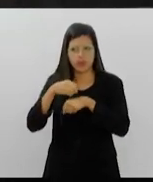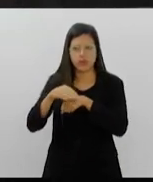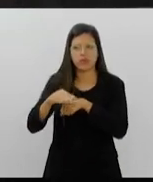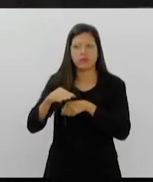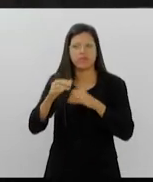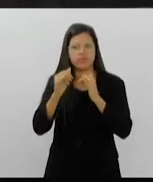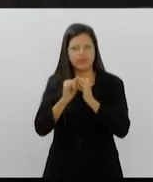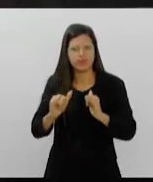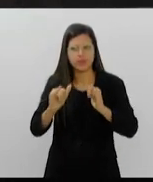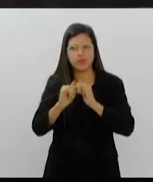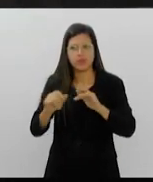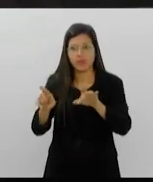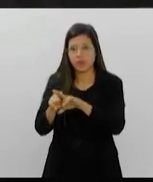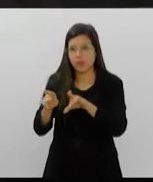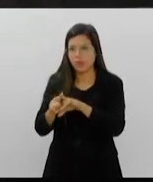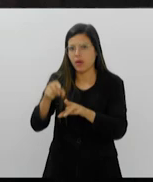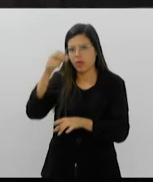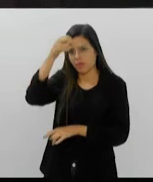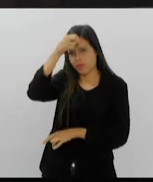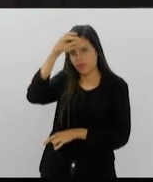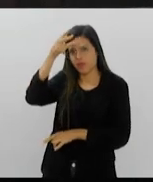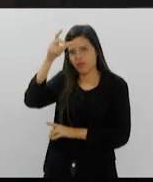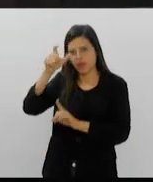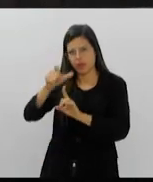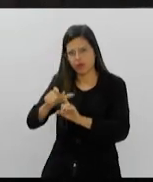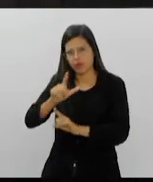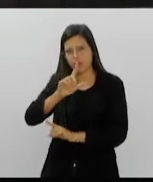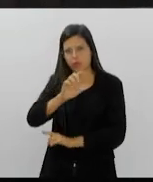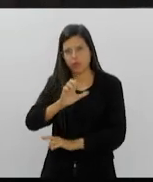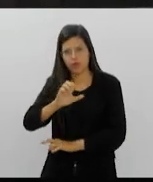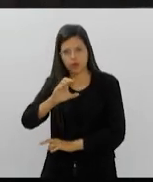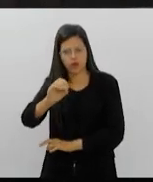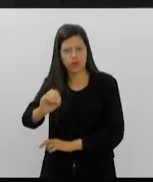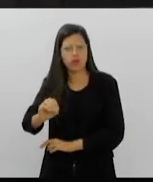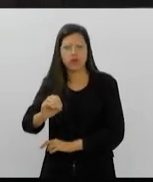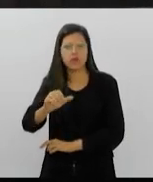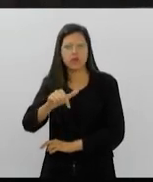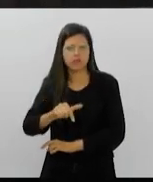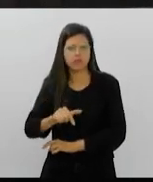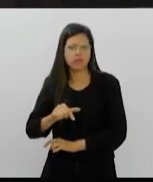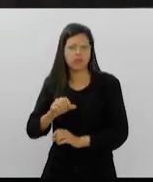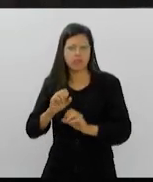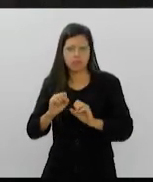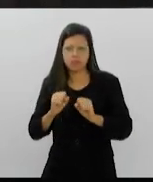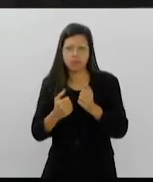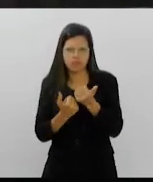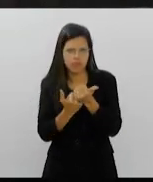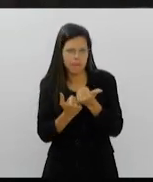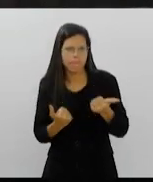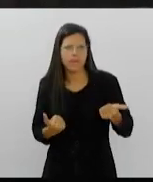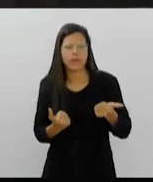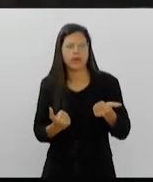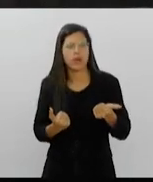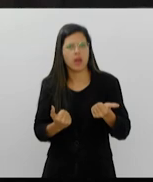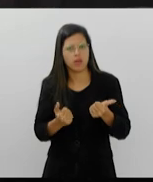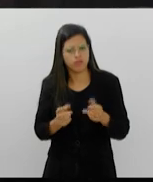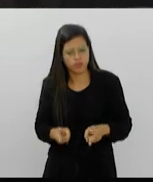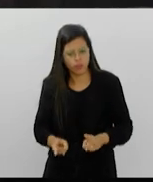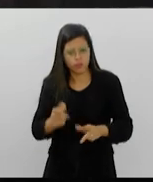também para o prefeito eleito da cidade, que pode contar comigo. Eu irei continuar